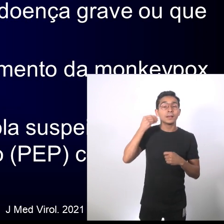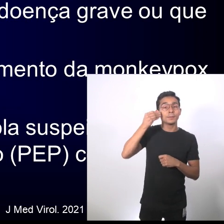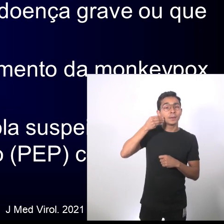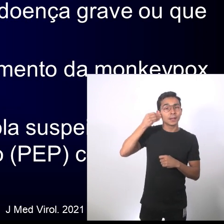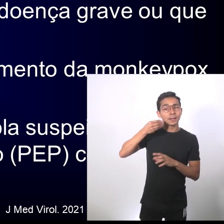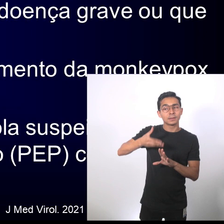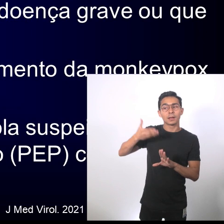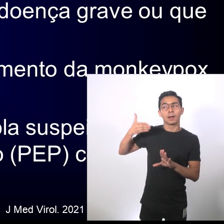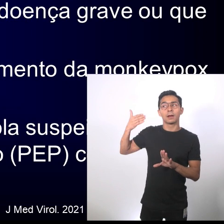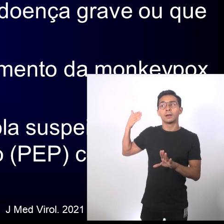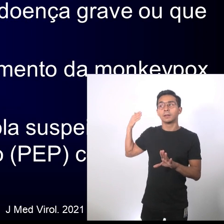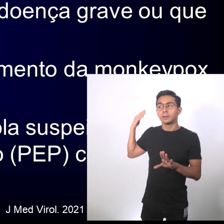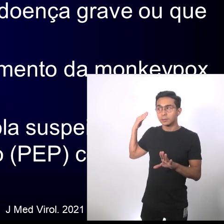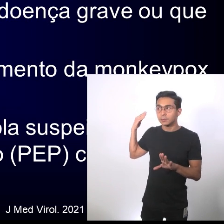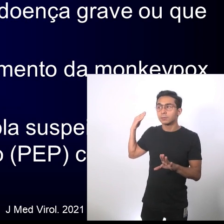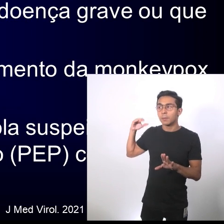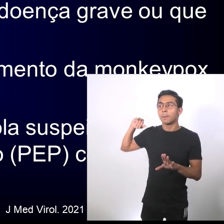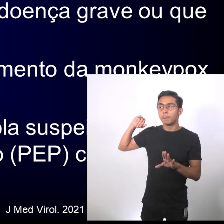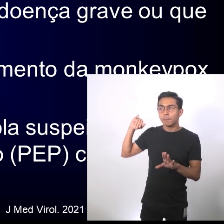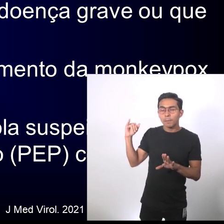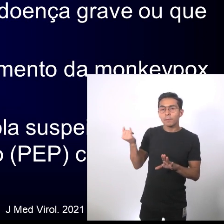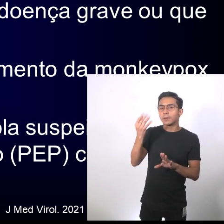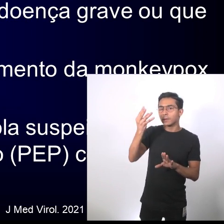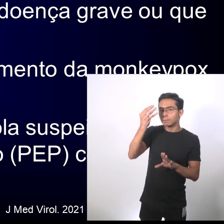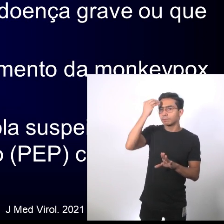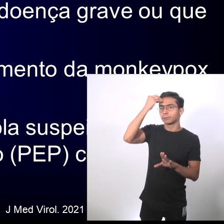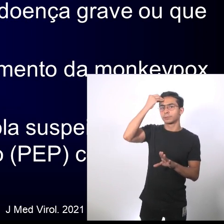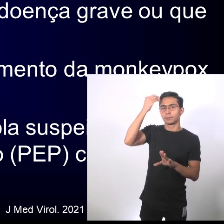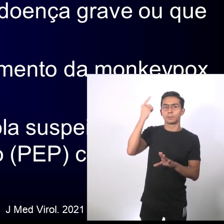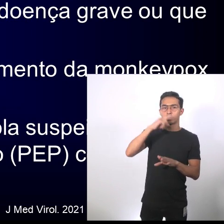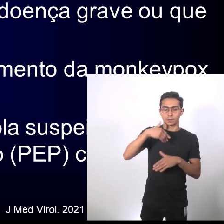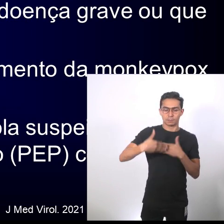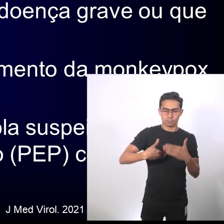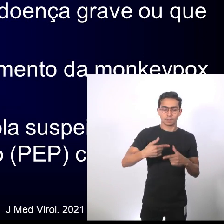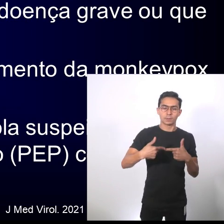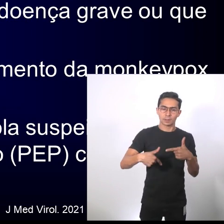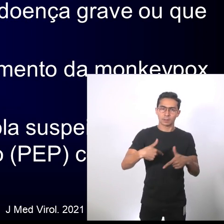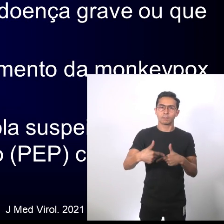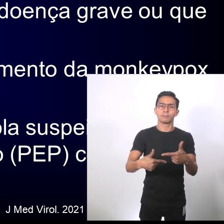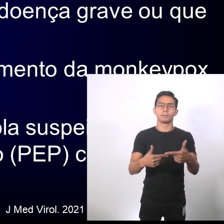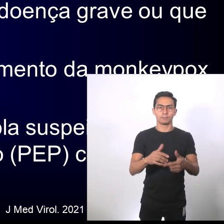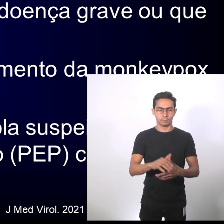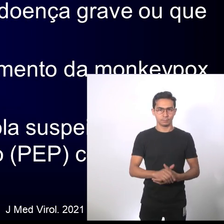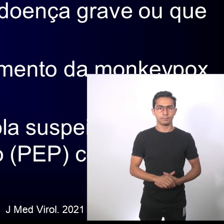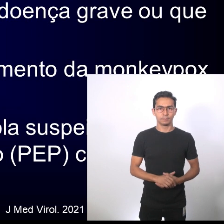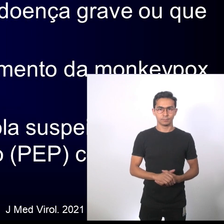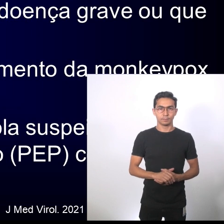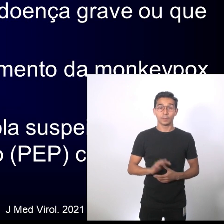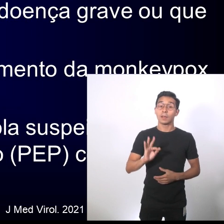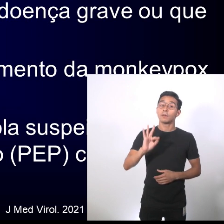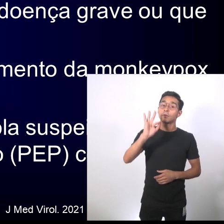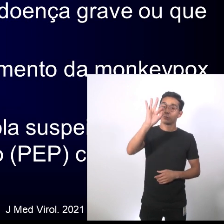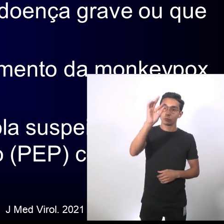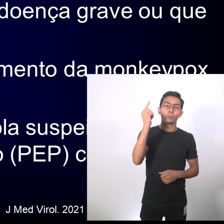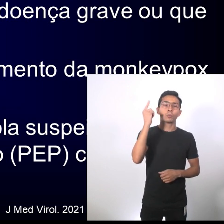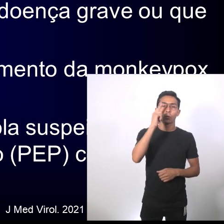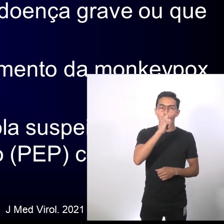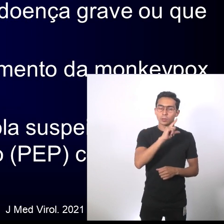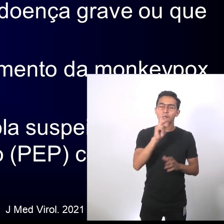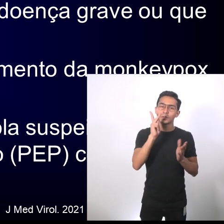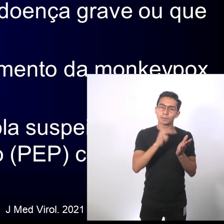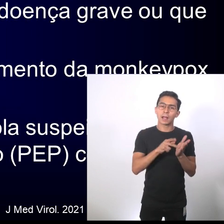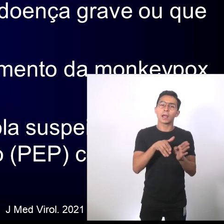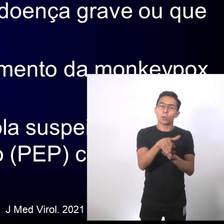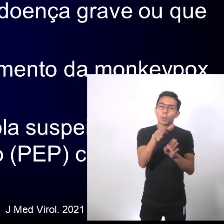né, nas nossas recomendações e no nosso manejo, até que a gente tenha condição de fato, construir recomendações, fruto